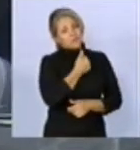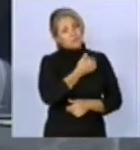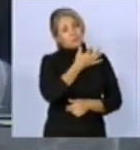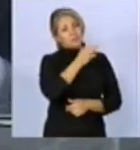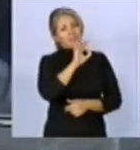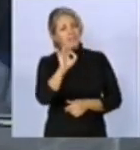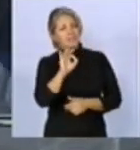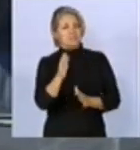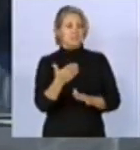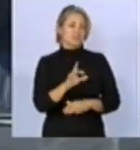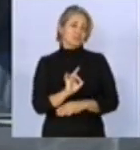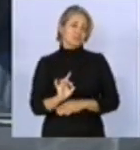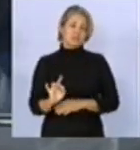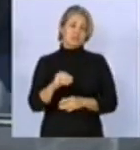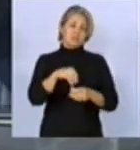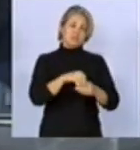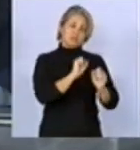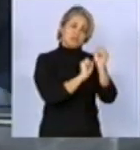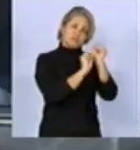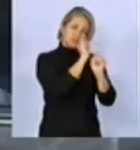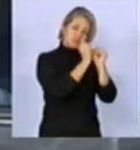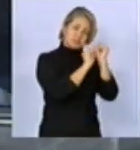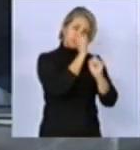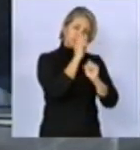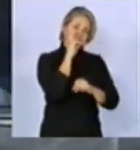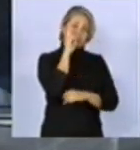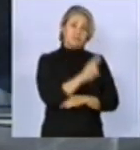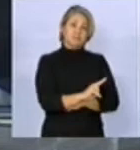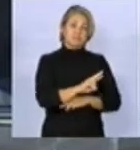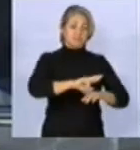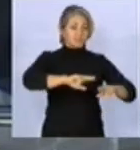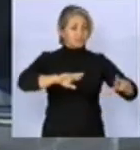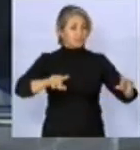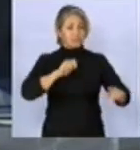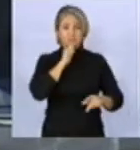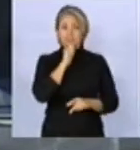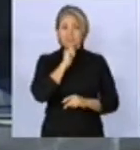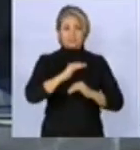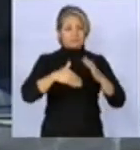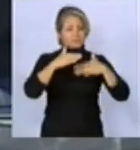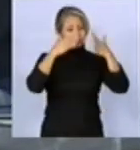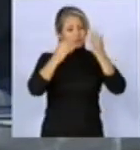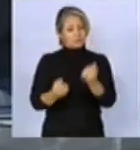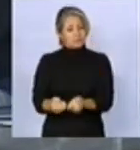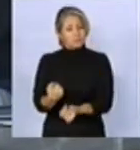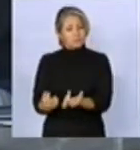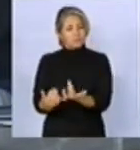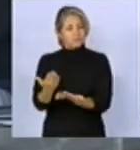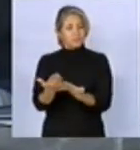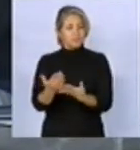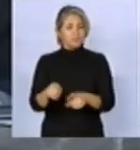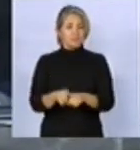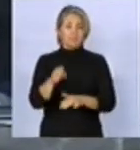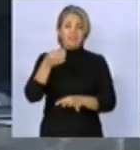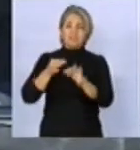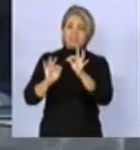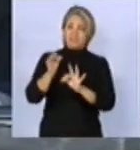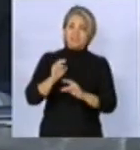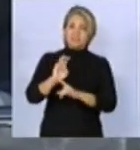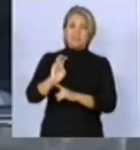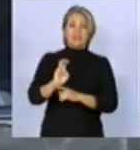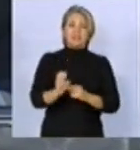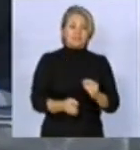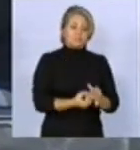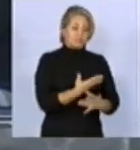daquela Usina Então o que a gente vê e as variedades não foram desenvolvidas para fogo aspectos culturais não